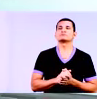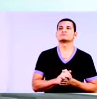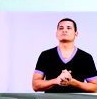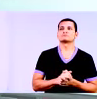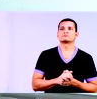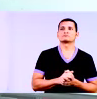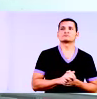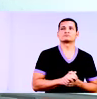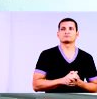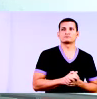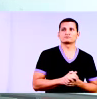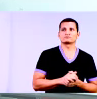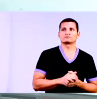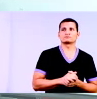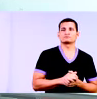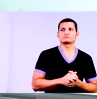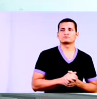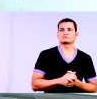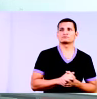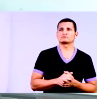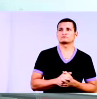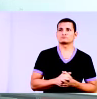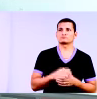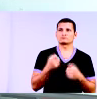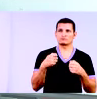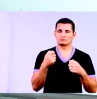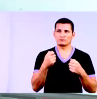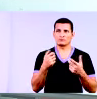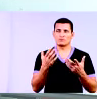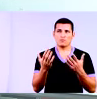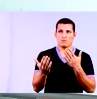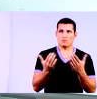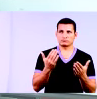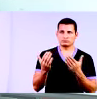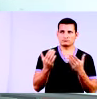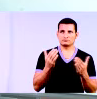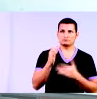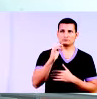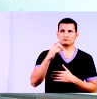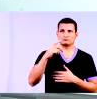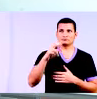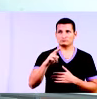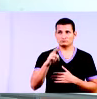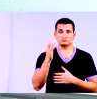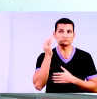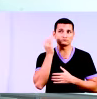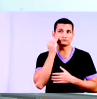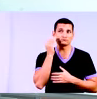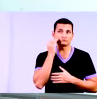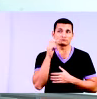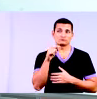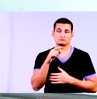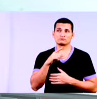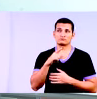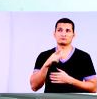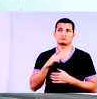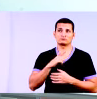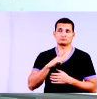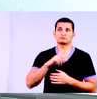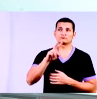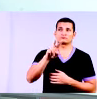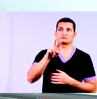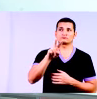núcleos físicos. Aí eu tenho que ir lá ver, comparar o processador, para ver lá, pô, esse cara não tem núcleo